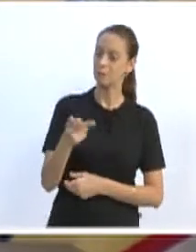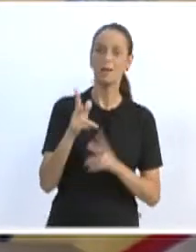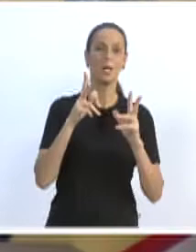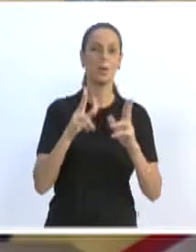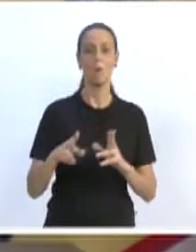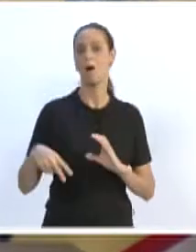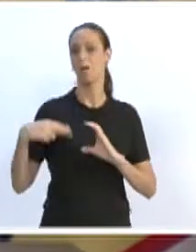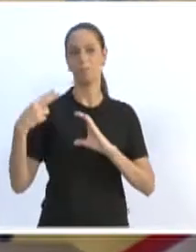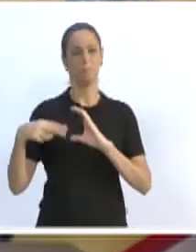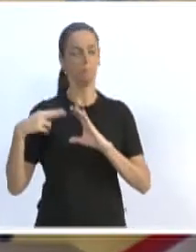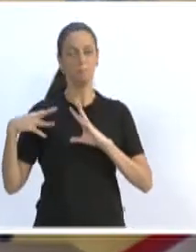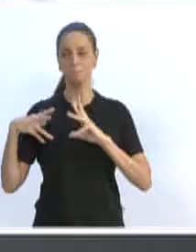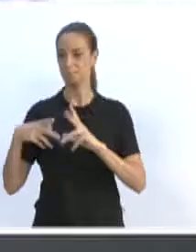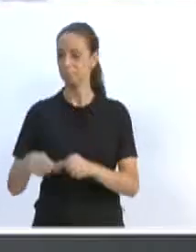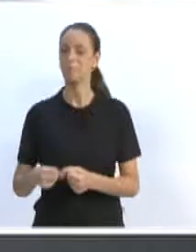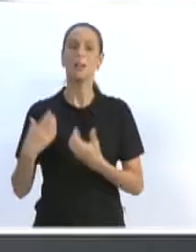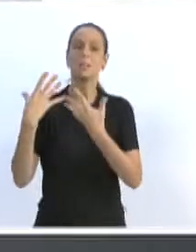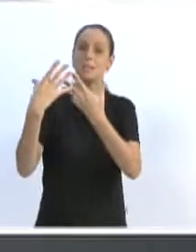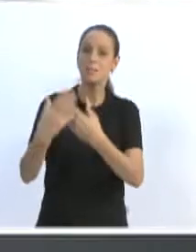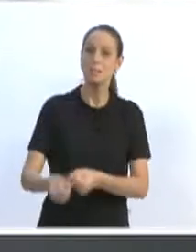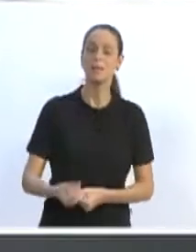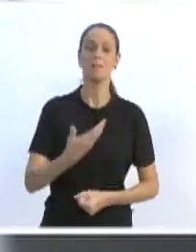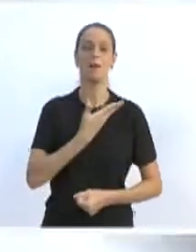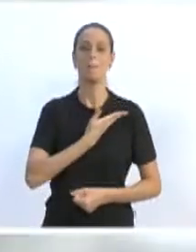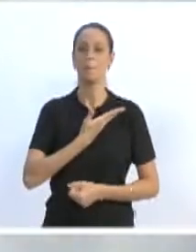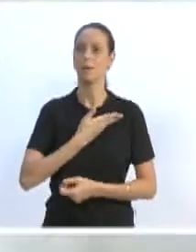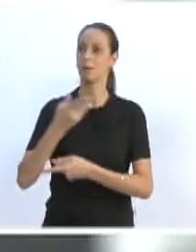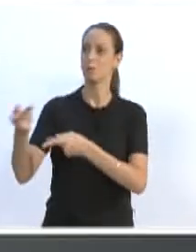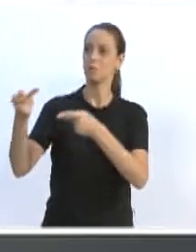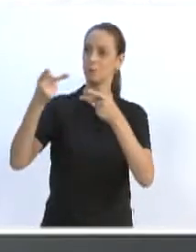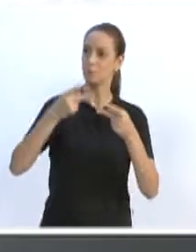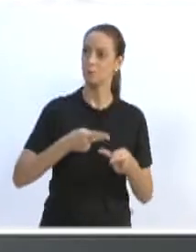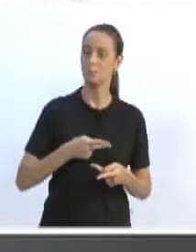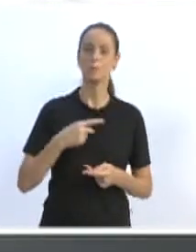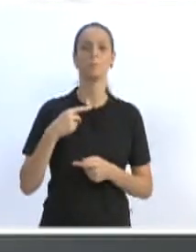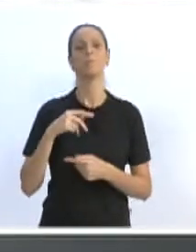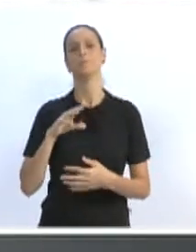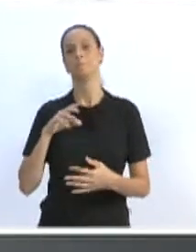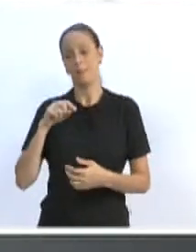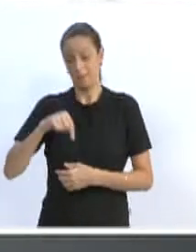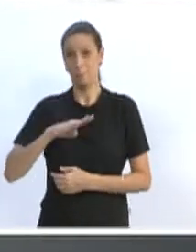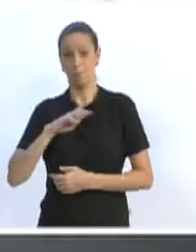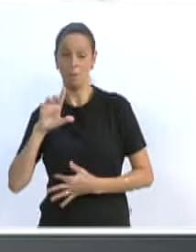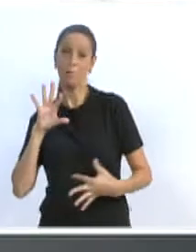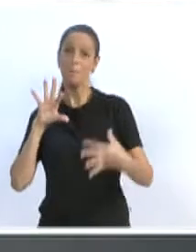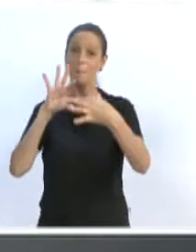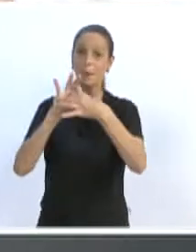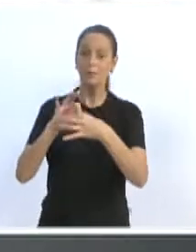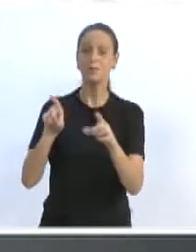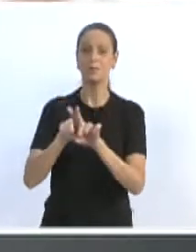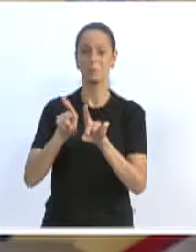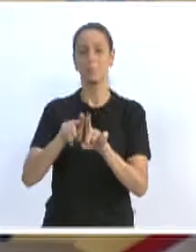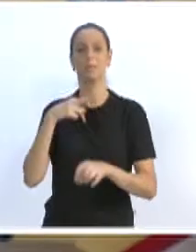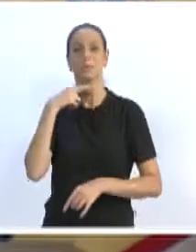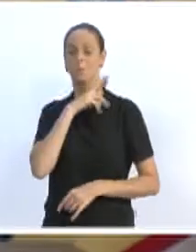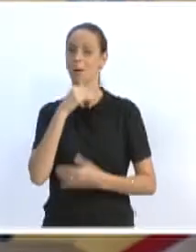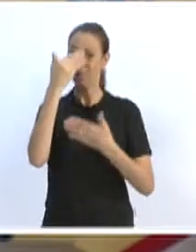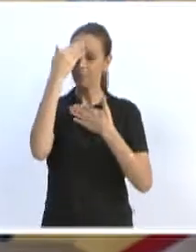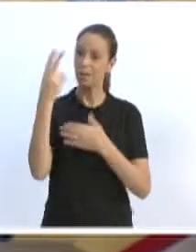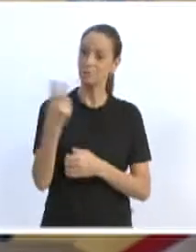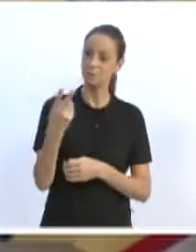parlamentares para receber os nossos amigos vizinhos parceiros aqui do município obrigado por estarem aqui